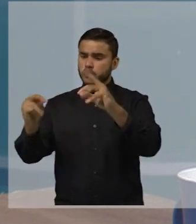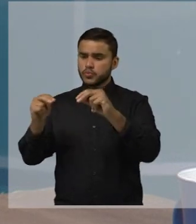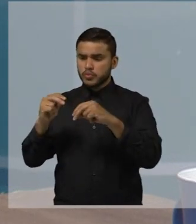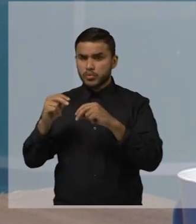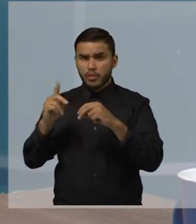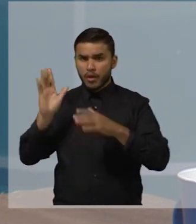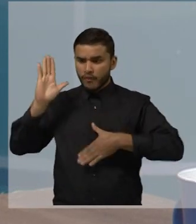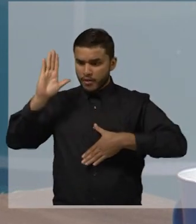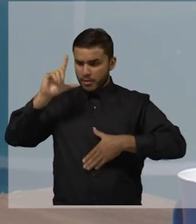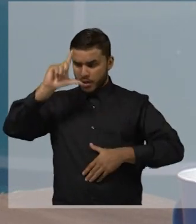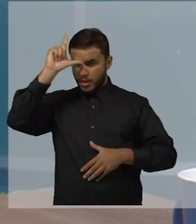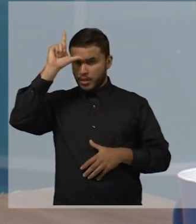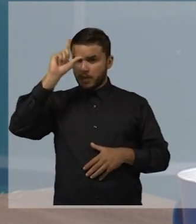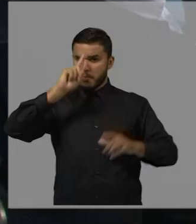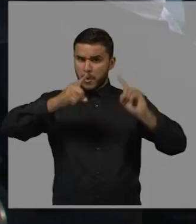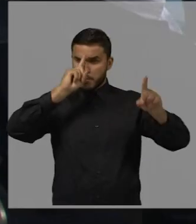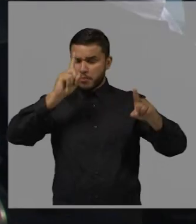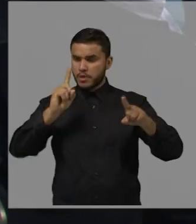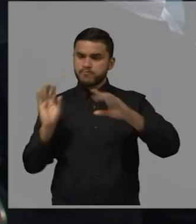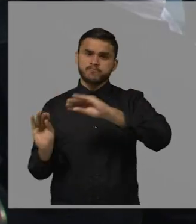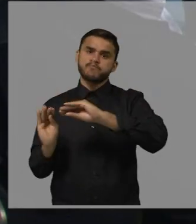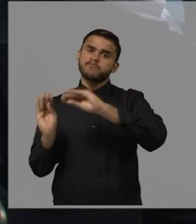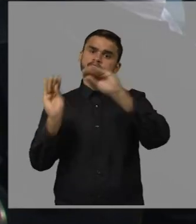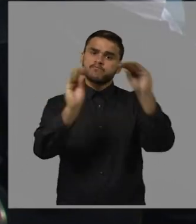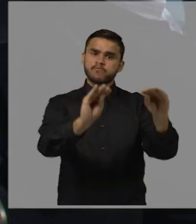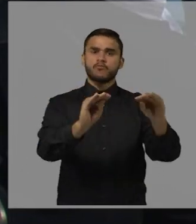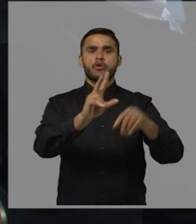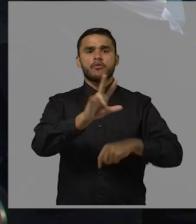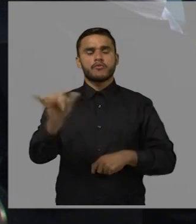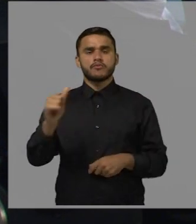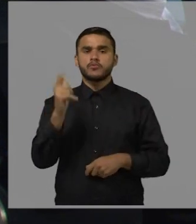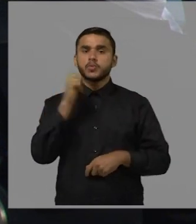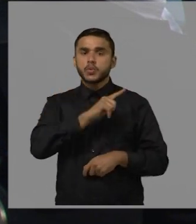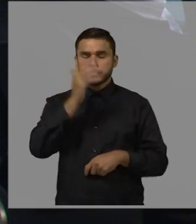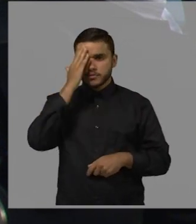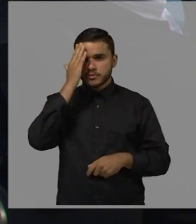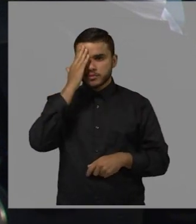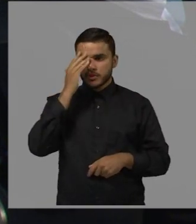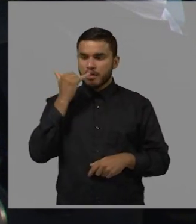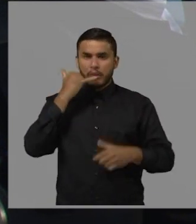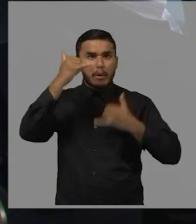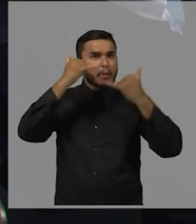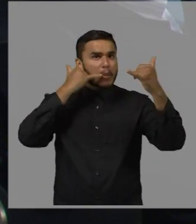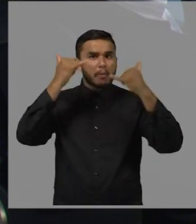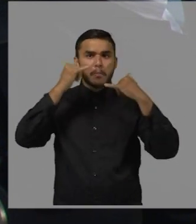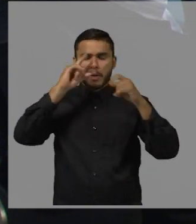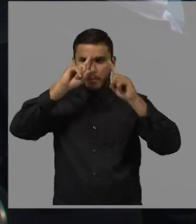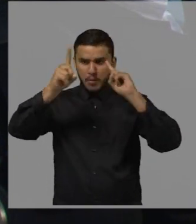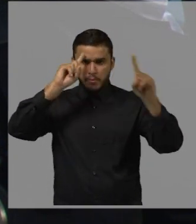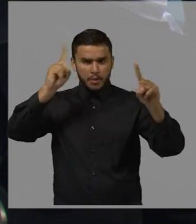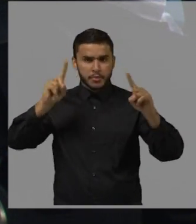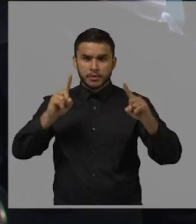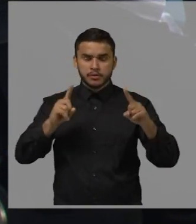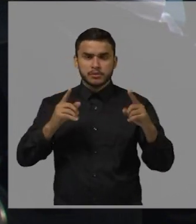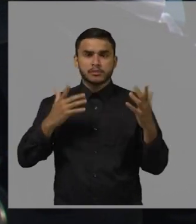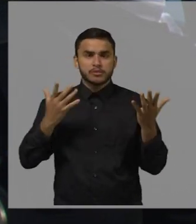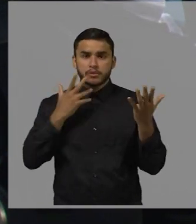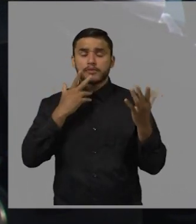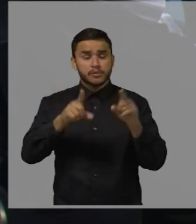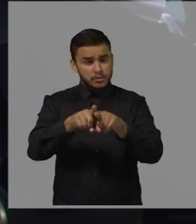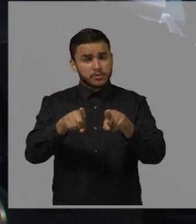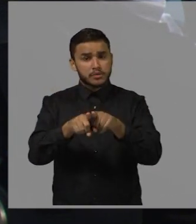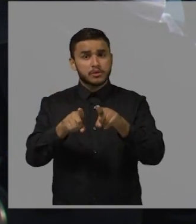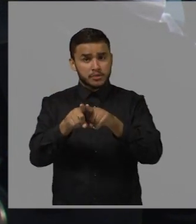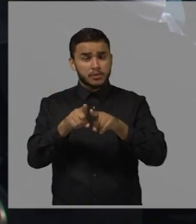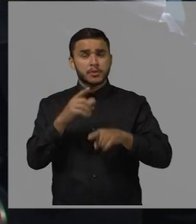comandantes e, na verdade, possivelmente a neutralização de lideranças fora dos presídios, conhecidas